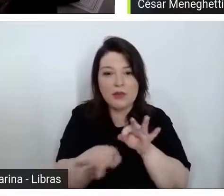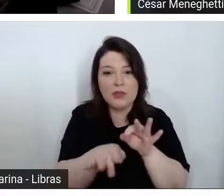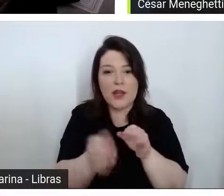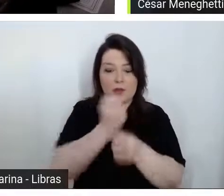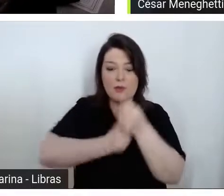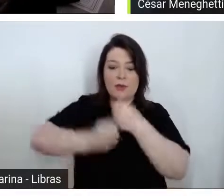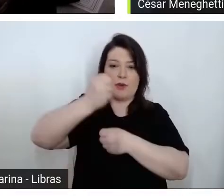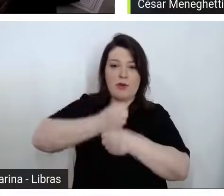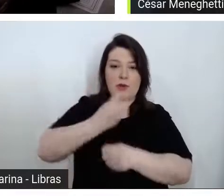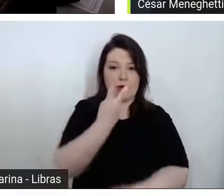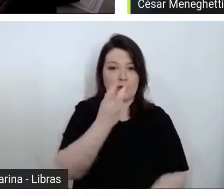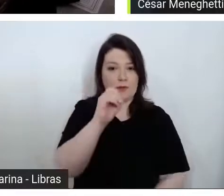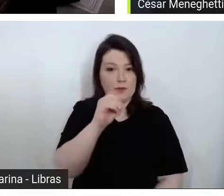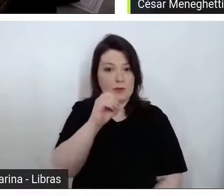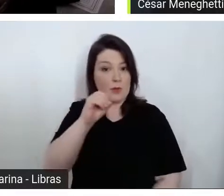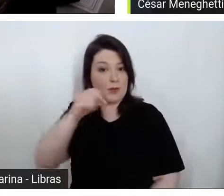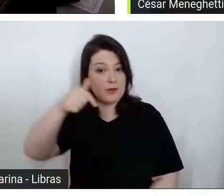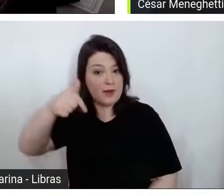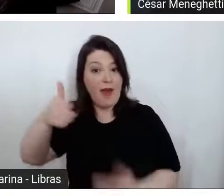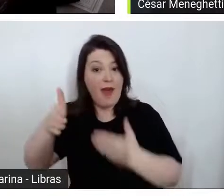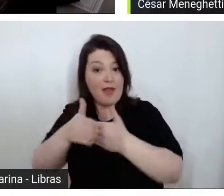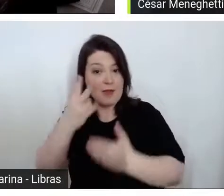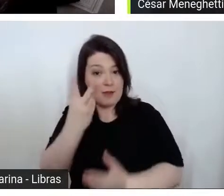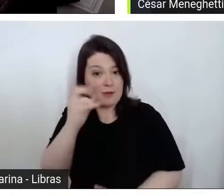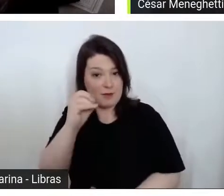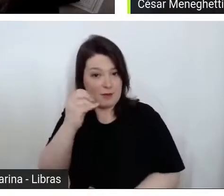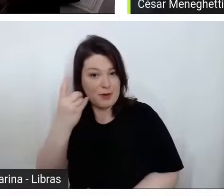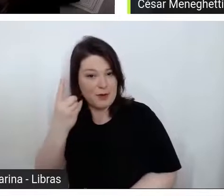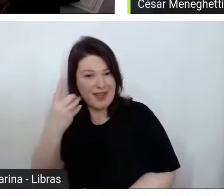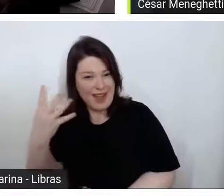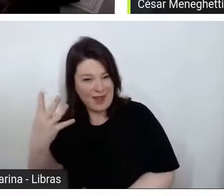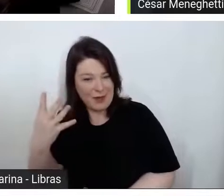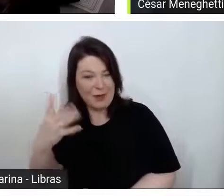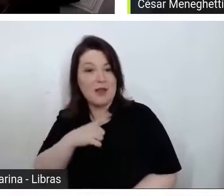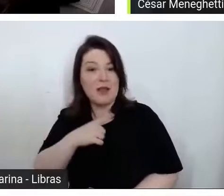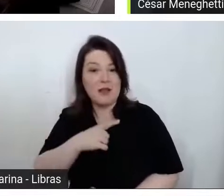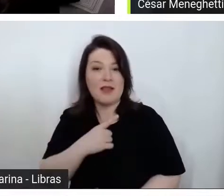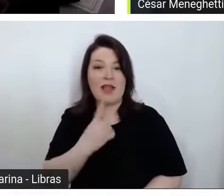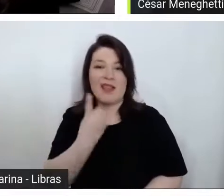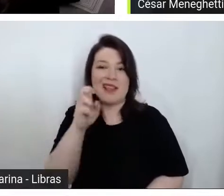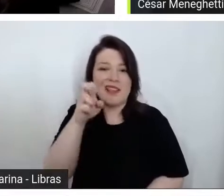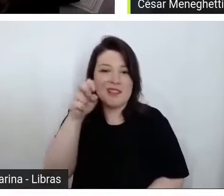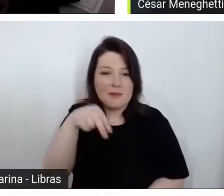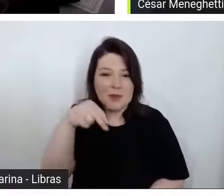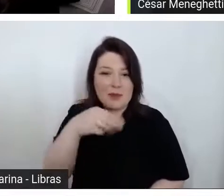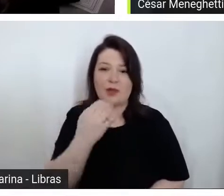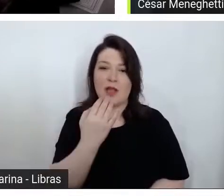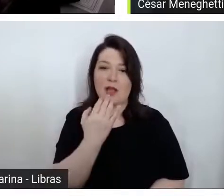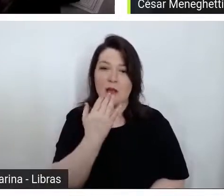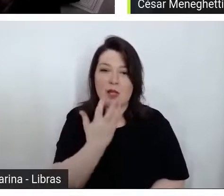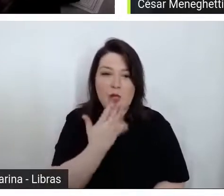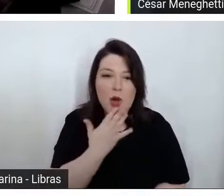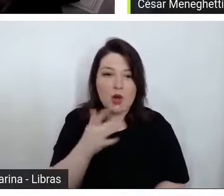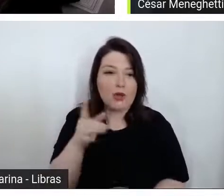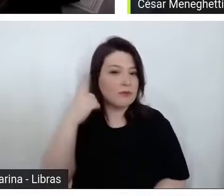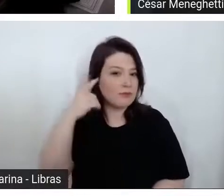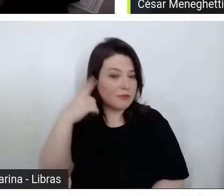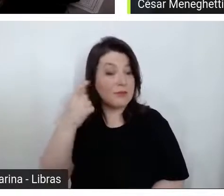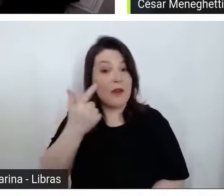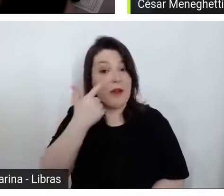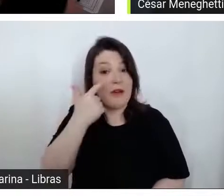até 2014, tem 15 minutos, tem cor e tem som. E a gente vai assistir agora um trecho inicial